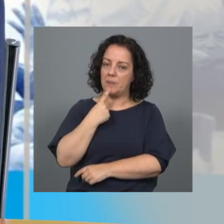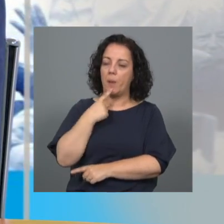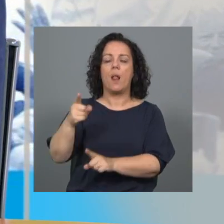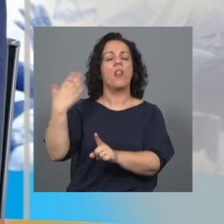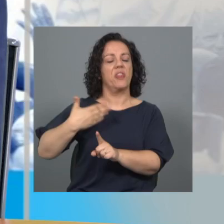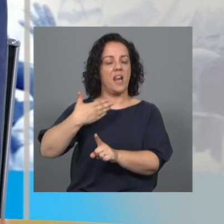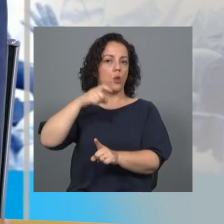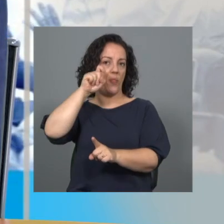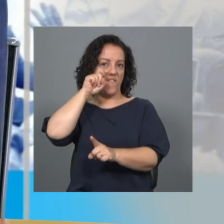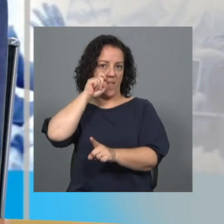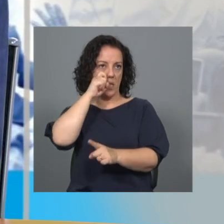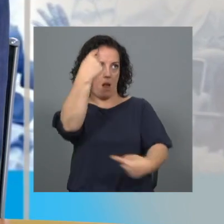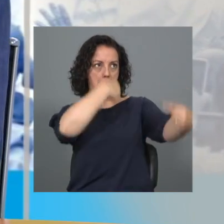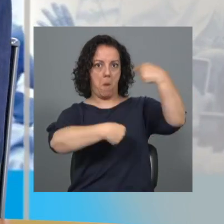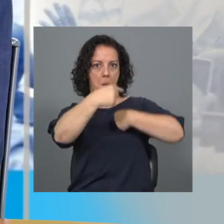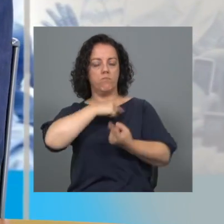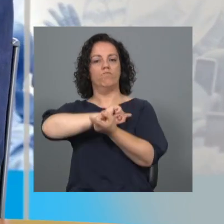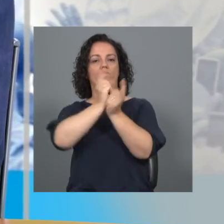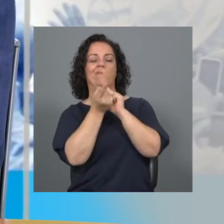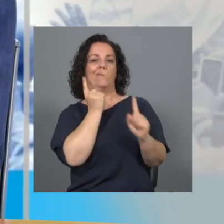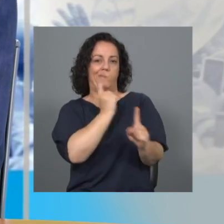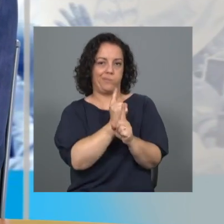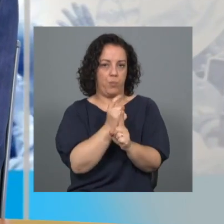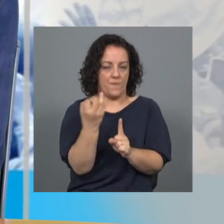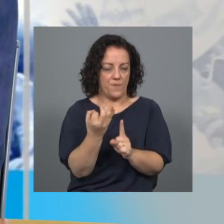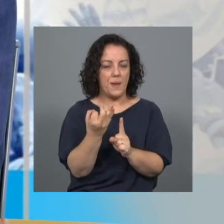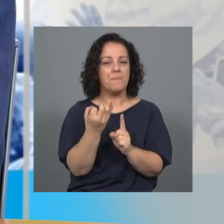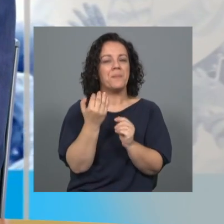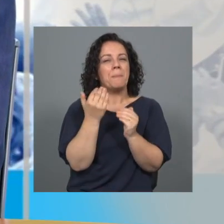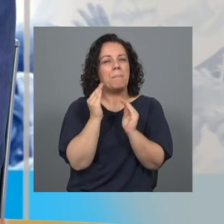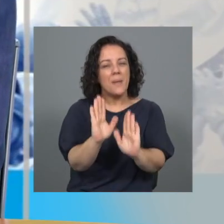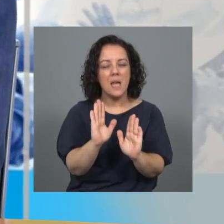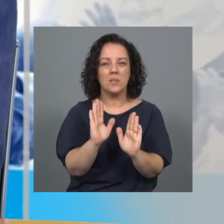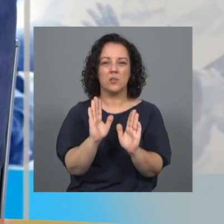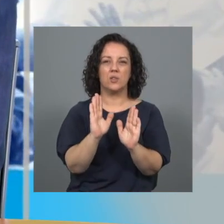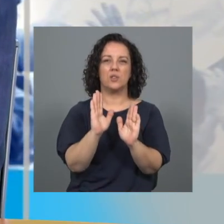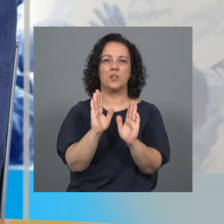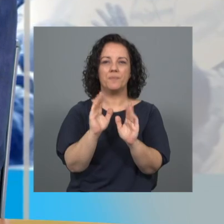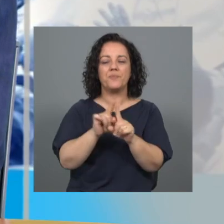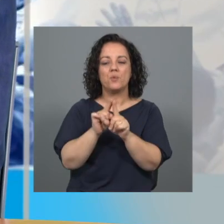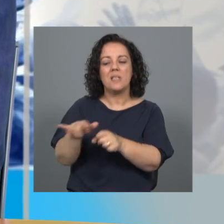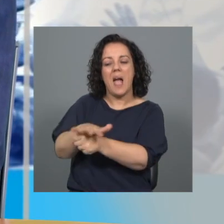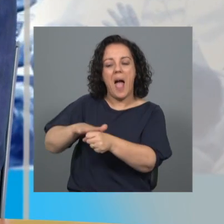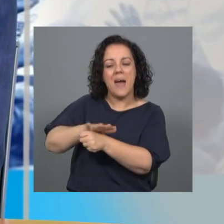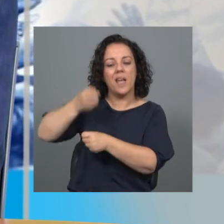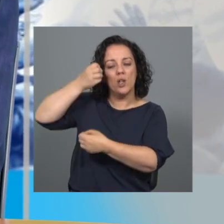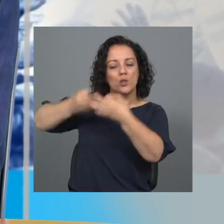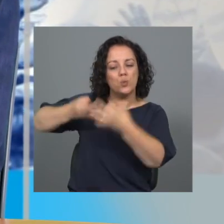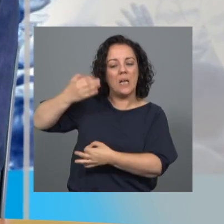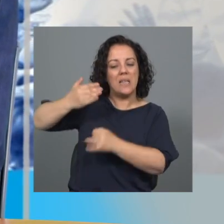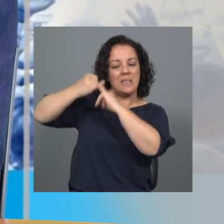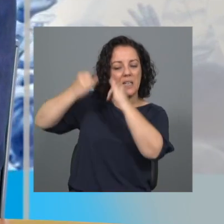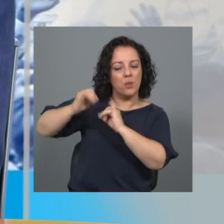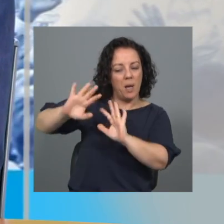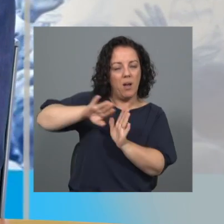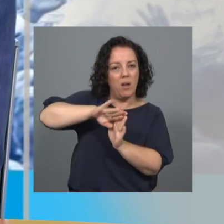defender, mesmo saindo da área jurídica, não é, do direito internacional, a nível